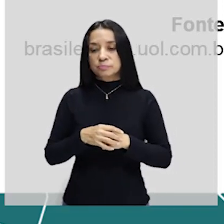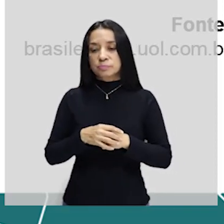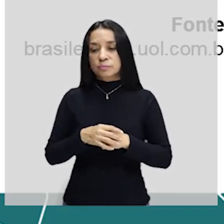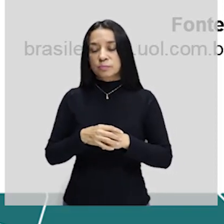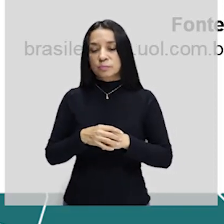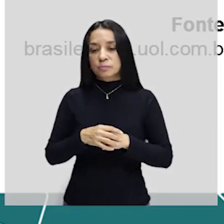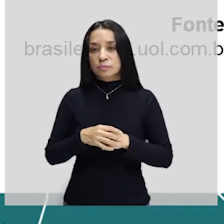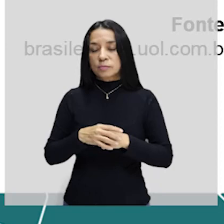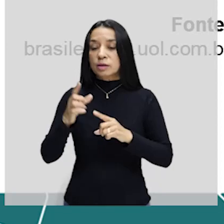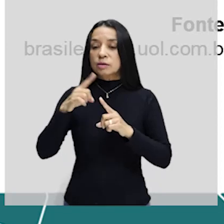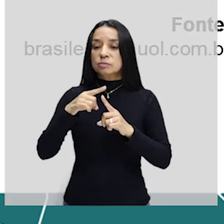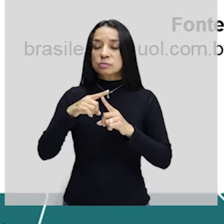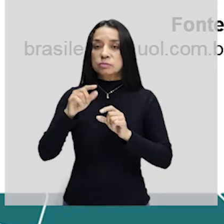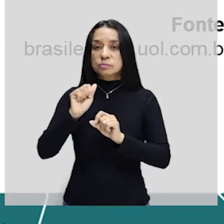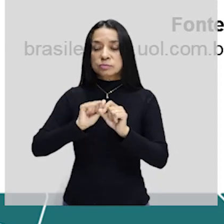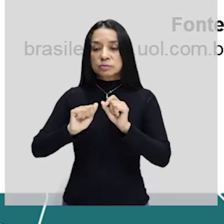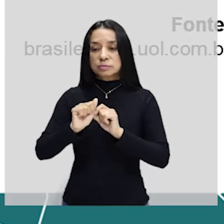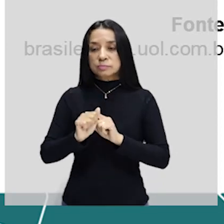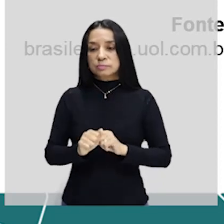é do tipo, anota,